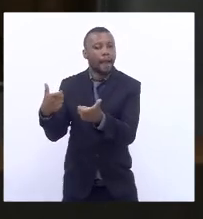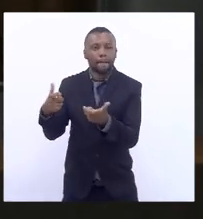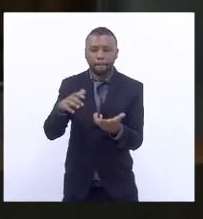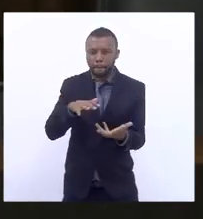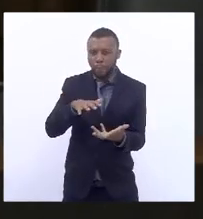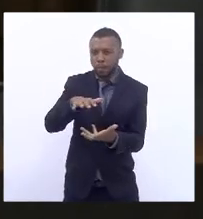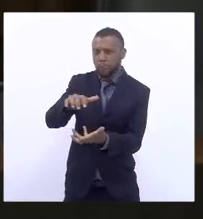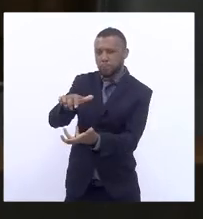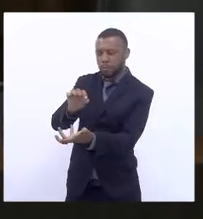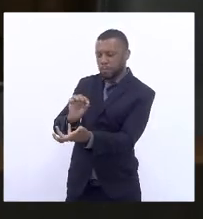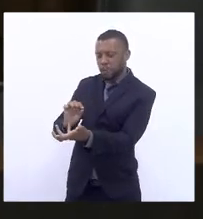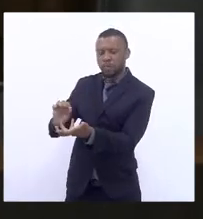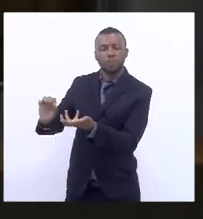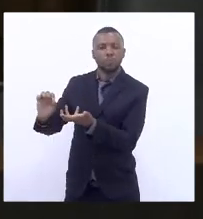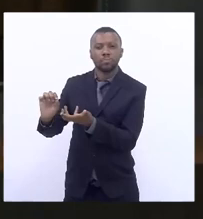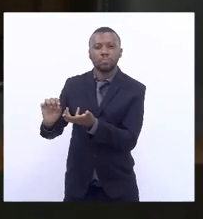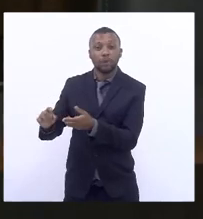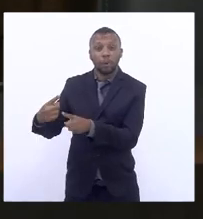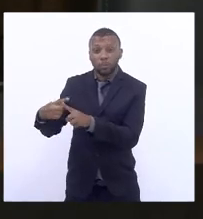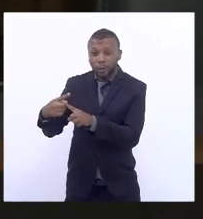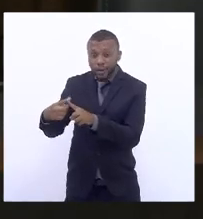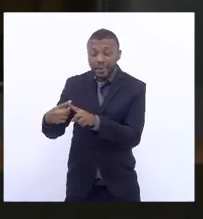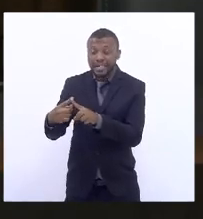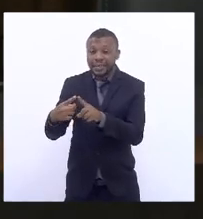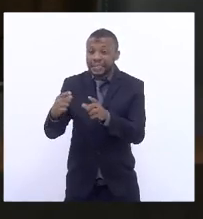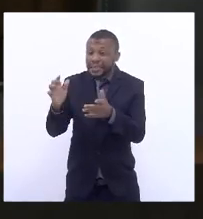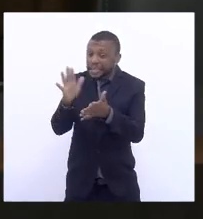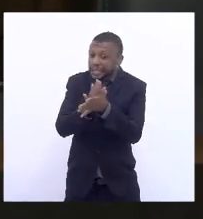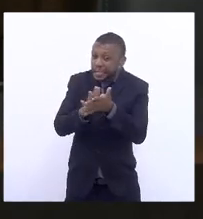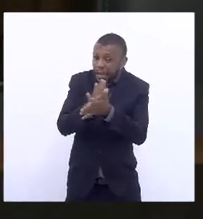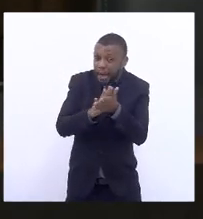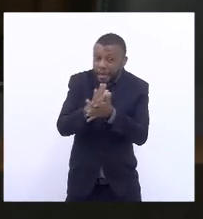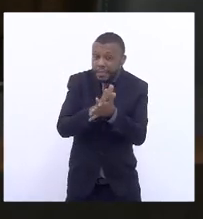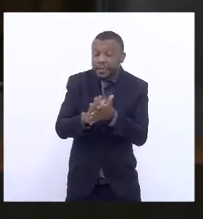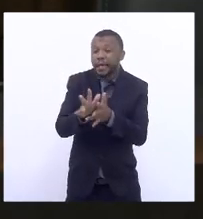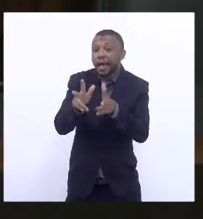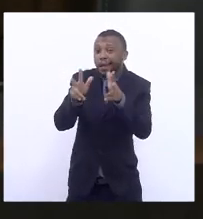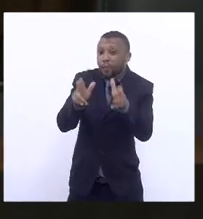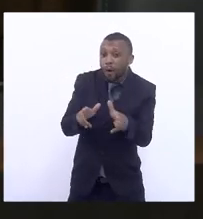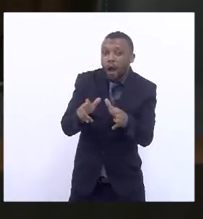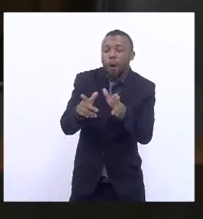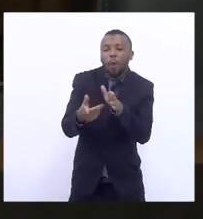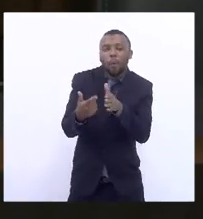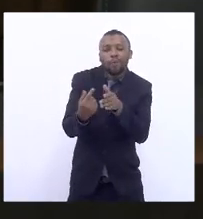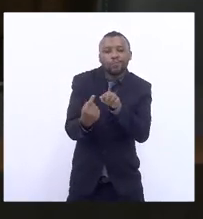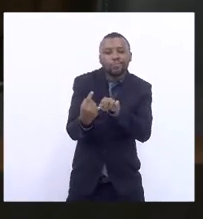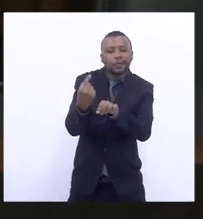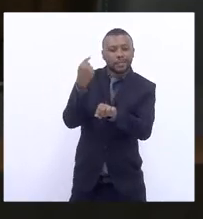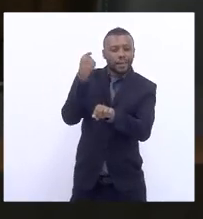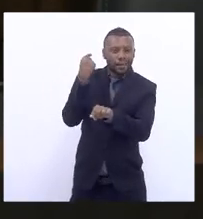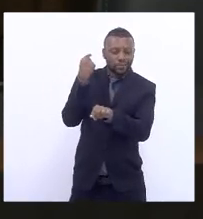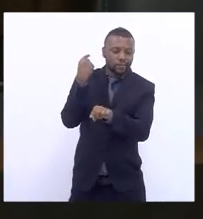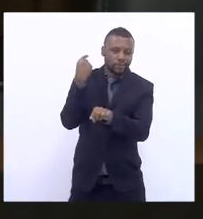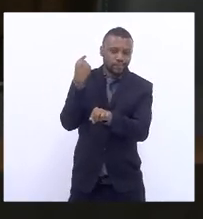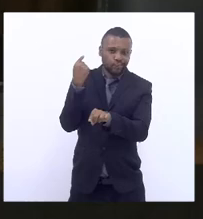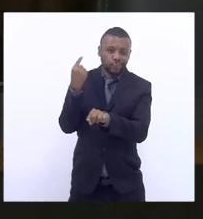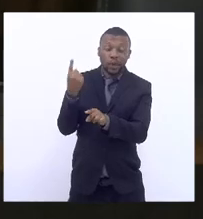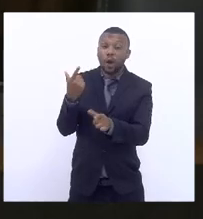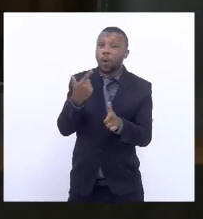porque nada mais será como antes, os efeitos